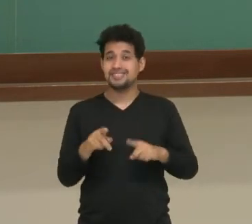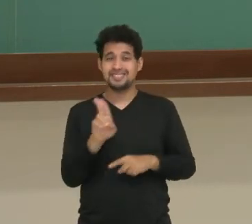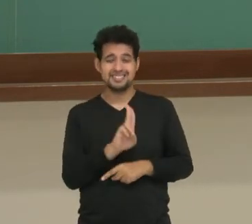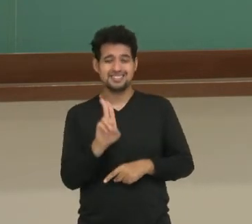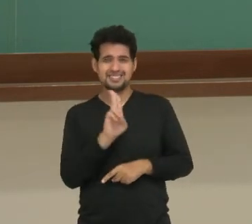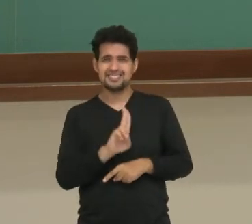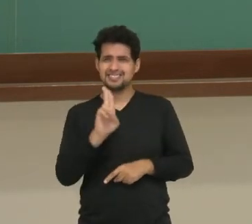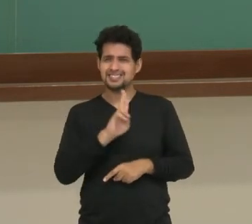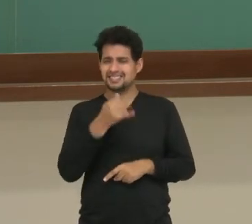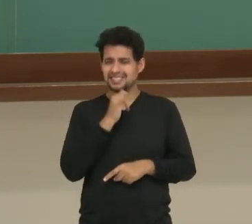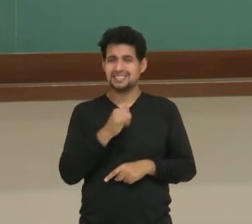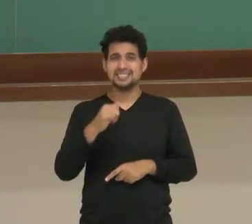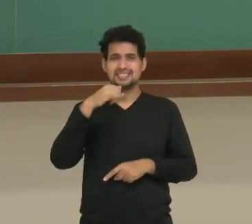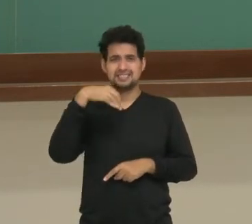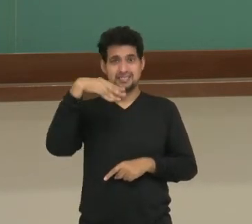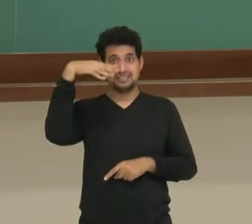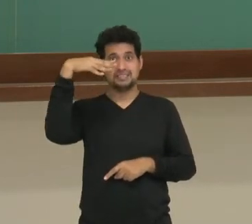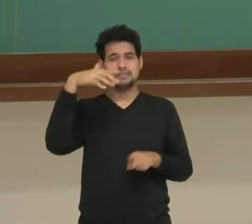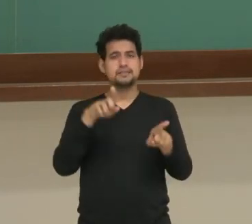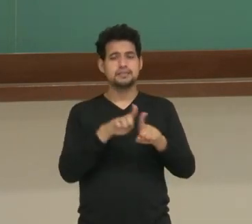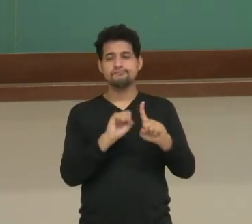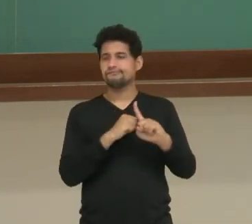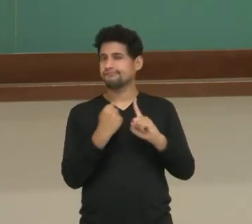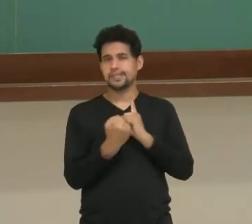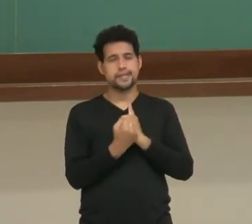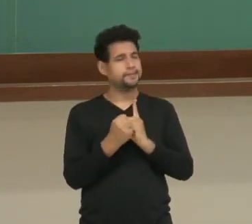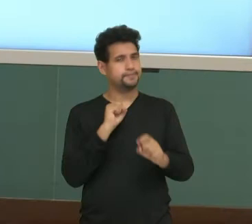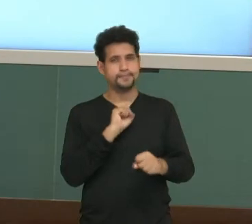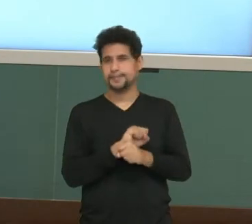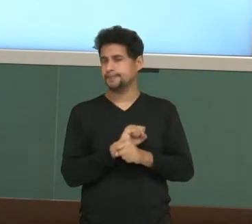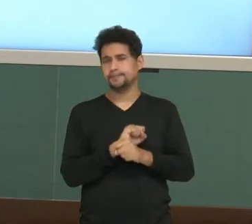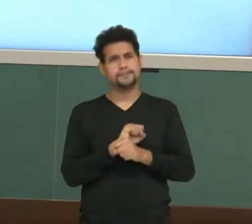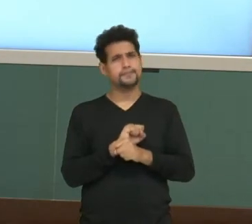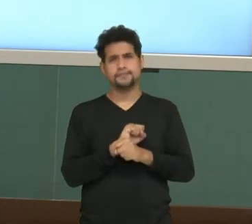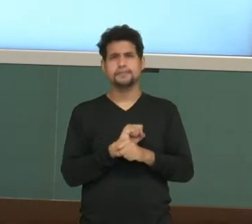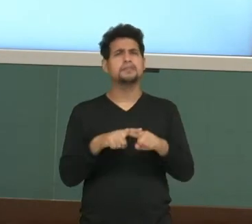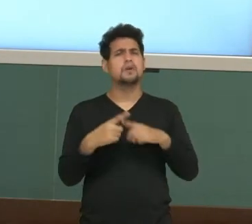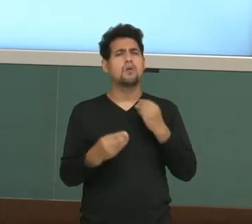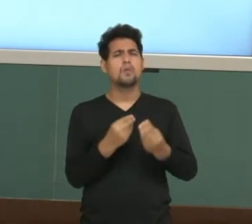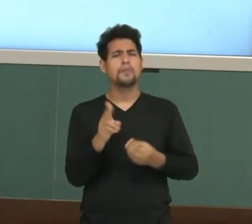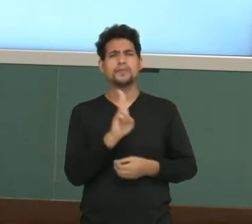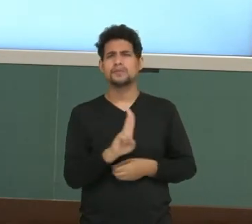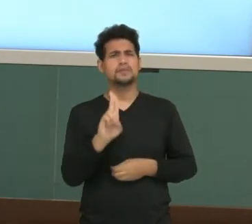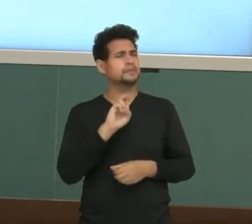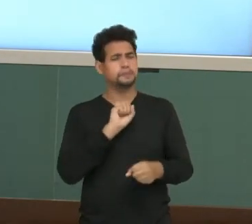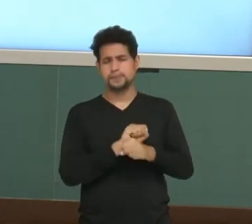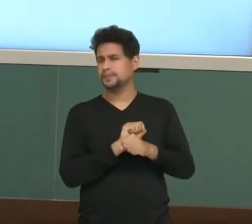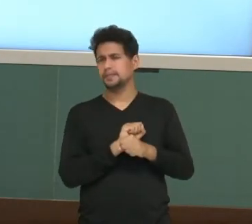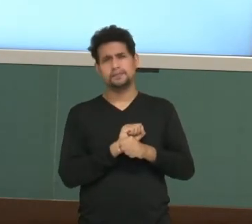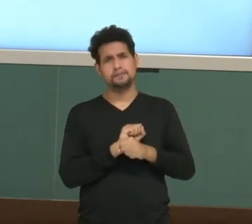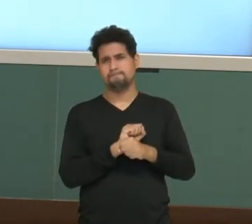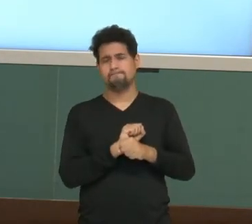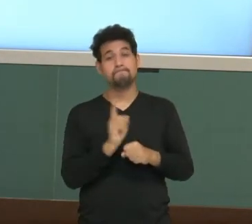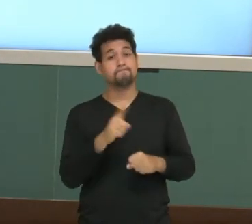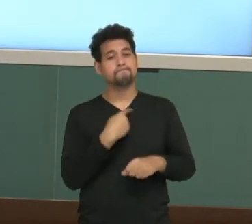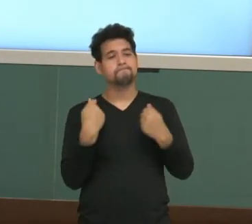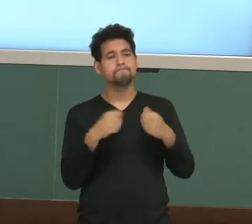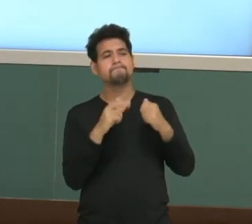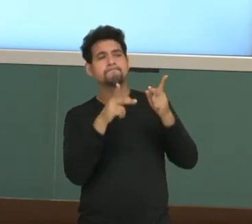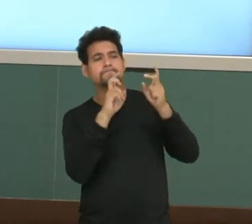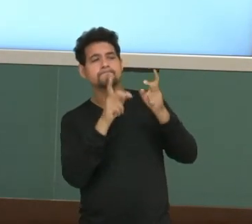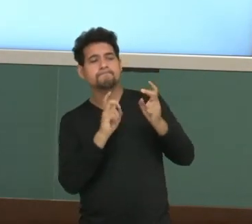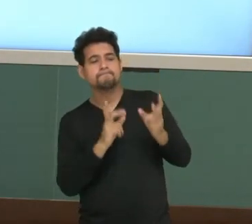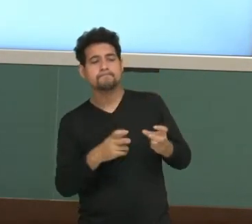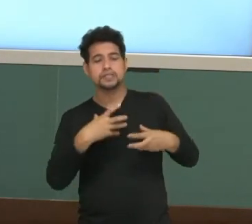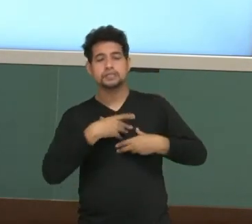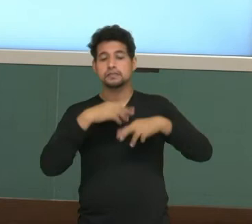de energia por parte da sociedade não diminui. E como esse consumo ele não diminui, nós temos que achar outras